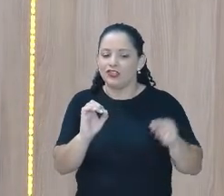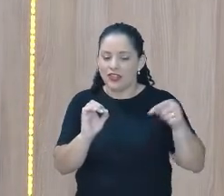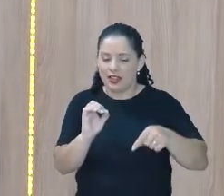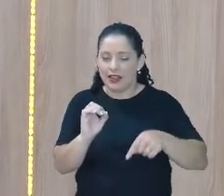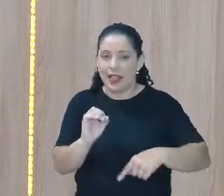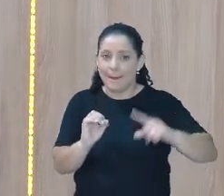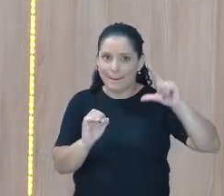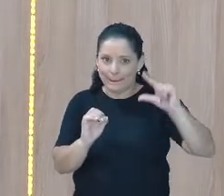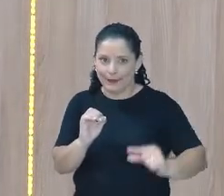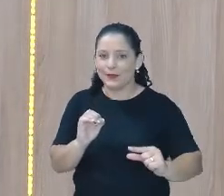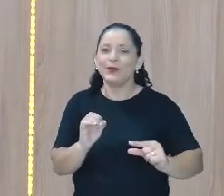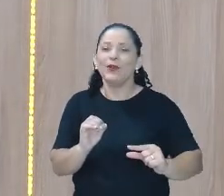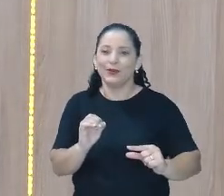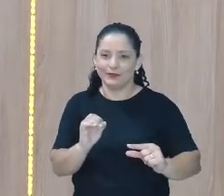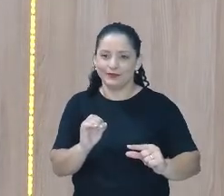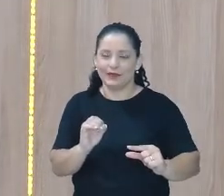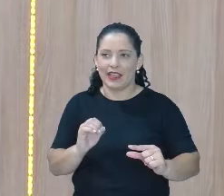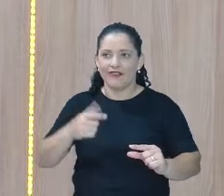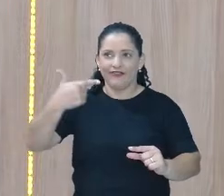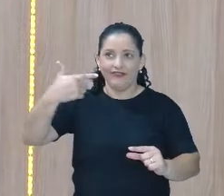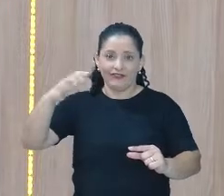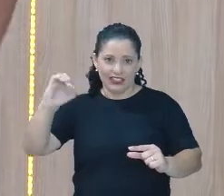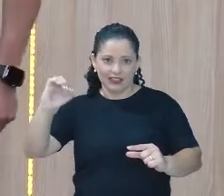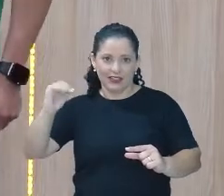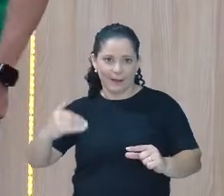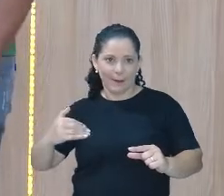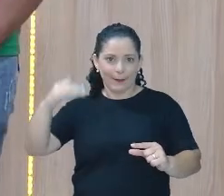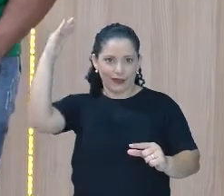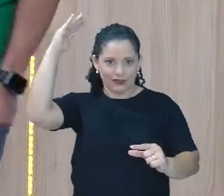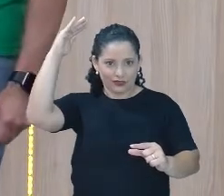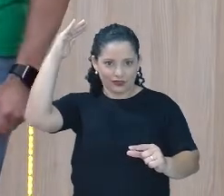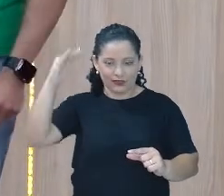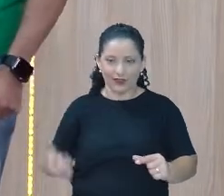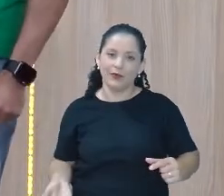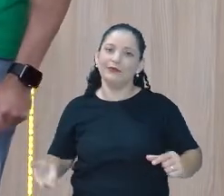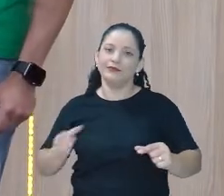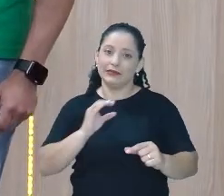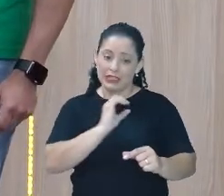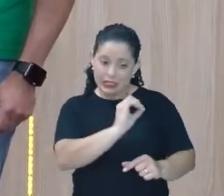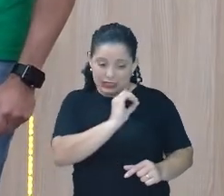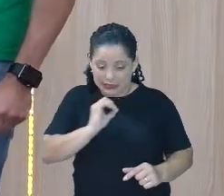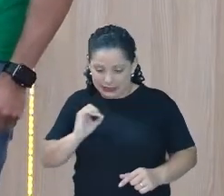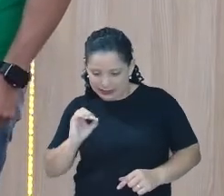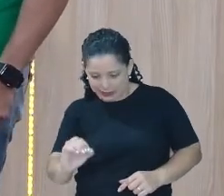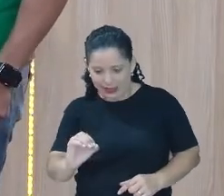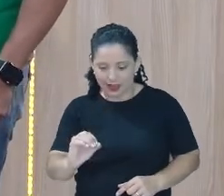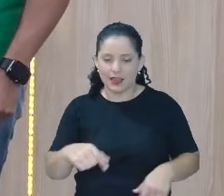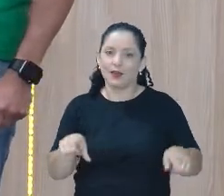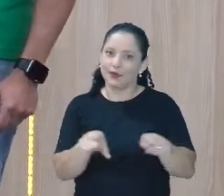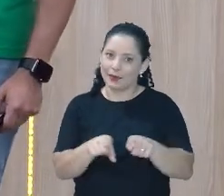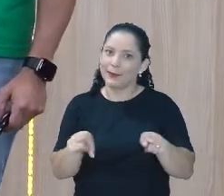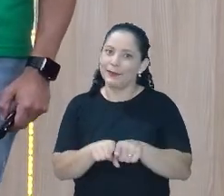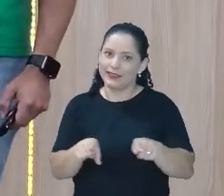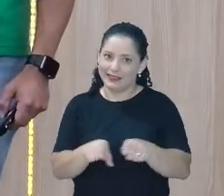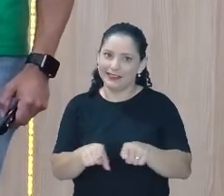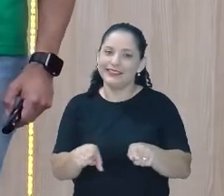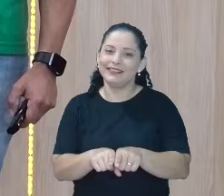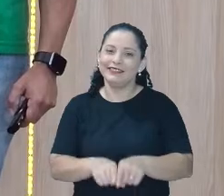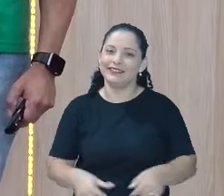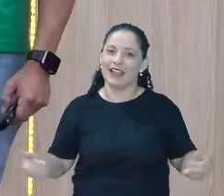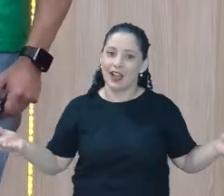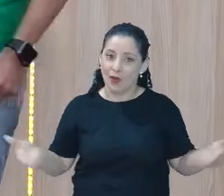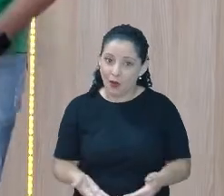é menor, certo, que o 20. Então, eu preciso adicionar um zerinho aí no 10 também, tornando o